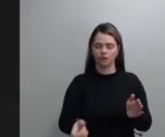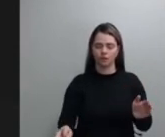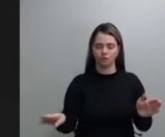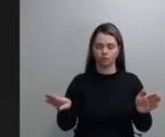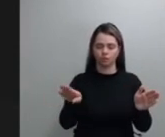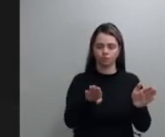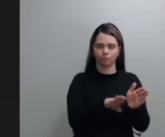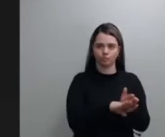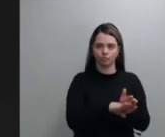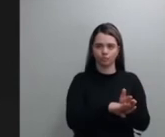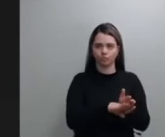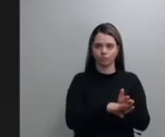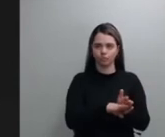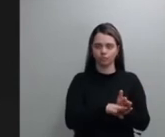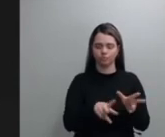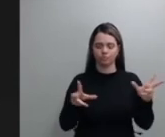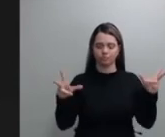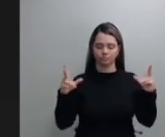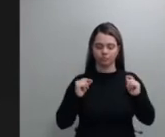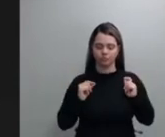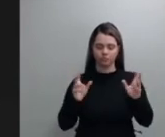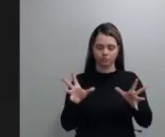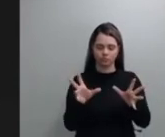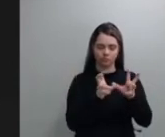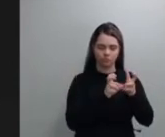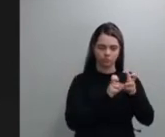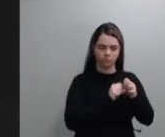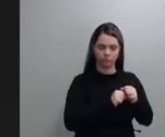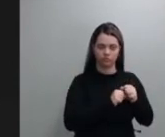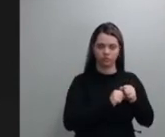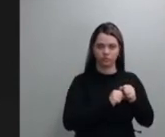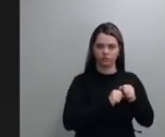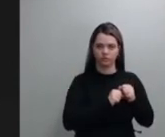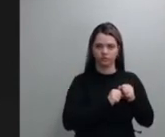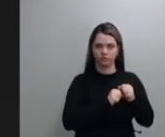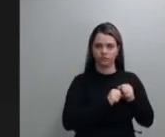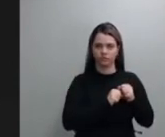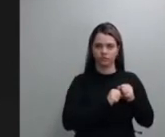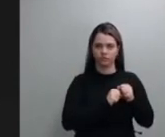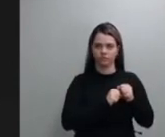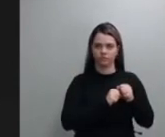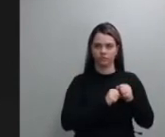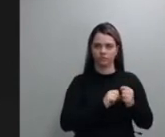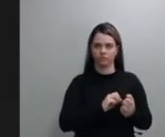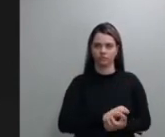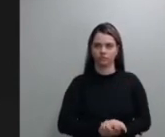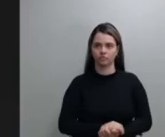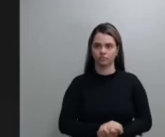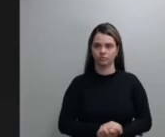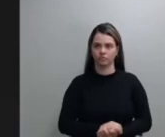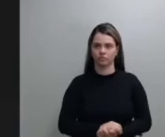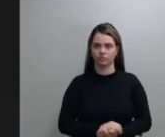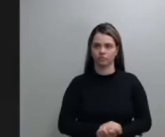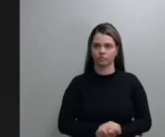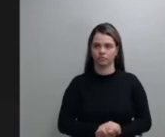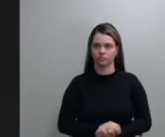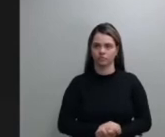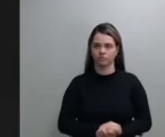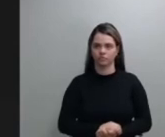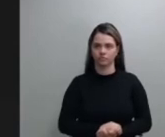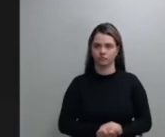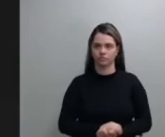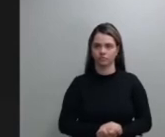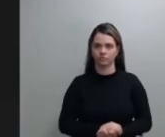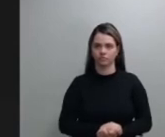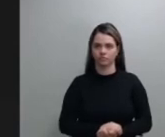merece ser acolhida está vendo especificamente quanto a violação do artigo 5352 do código do